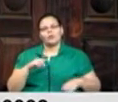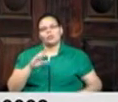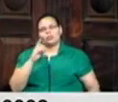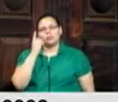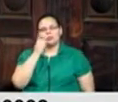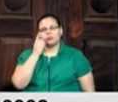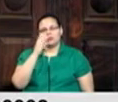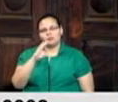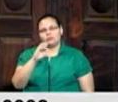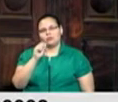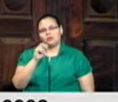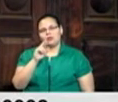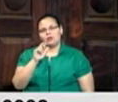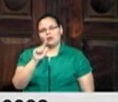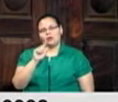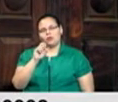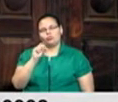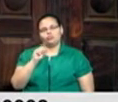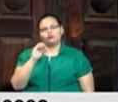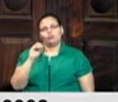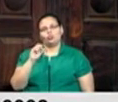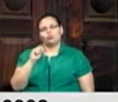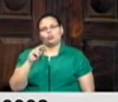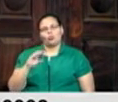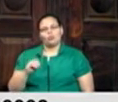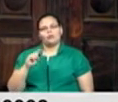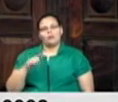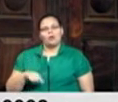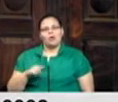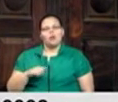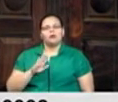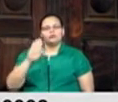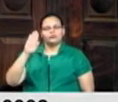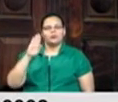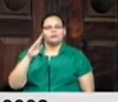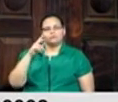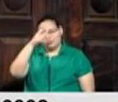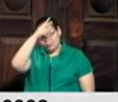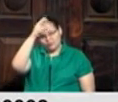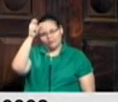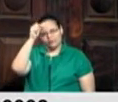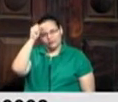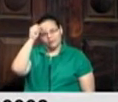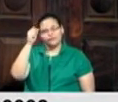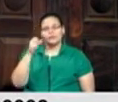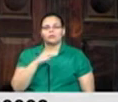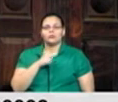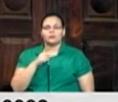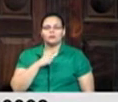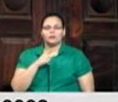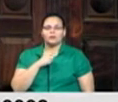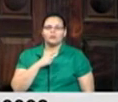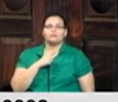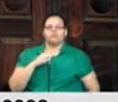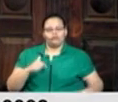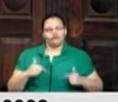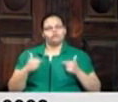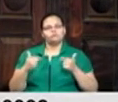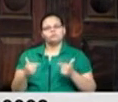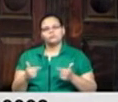Osório, nosso candidato a prefeito, teve um